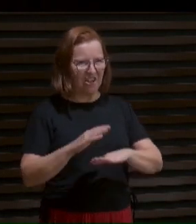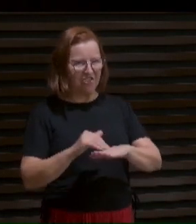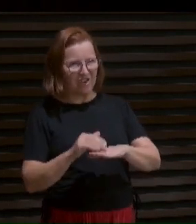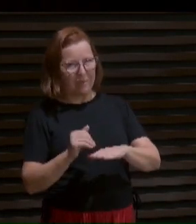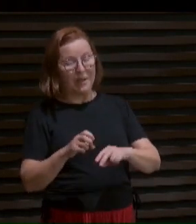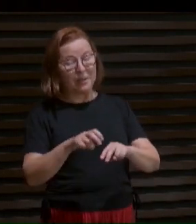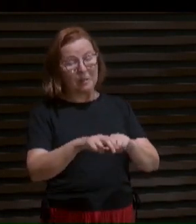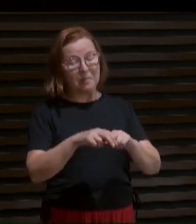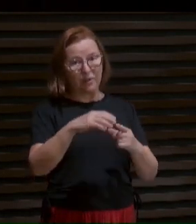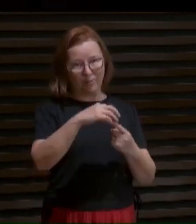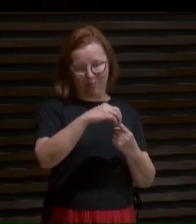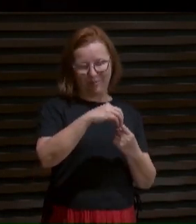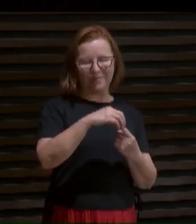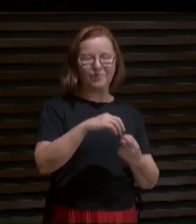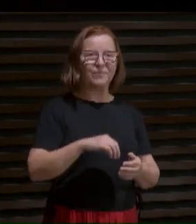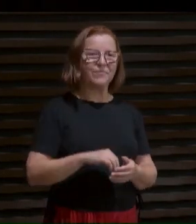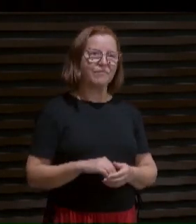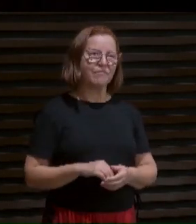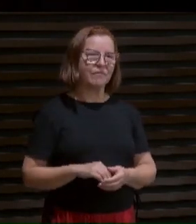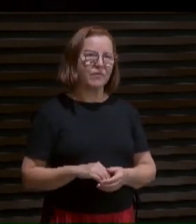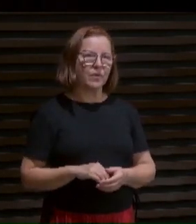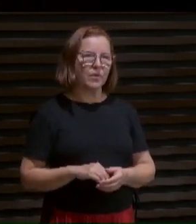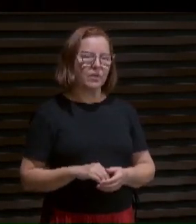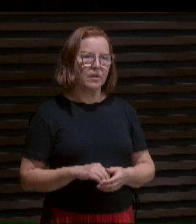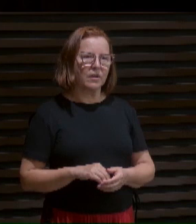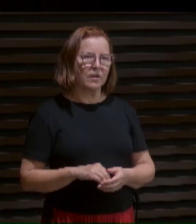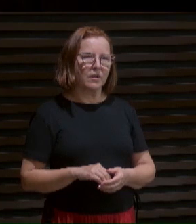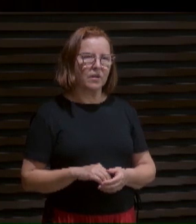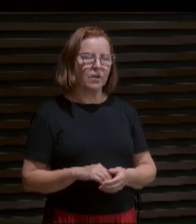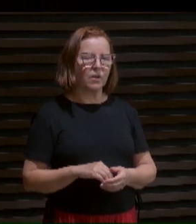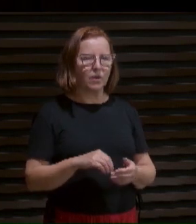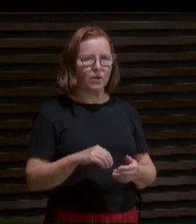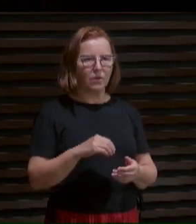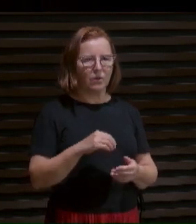Sem meias palavras, o homem foi direto ao assunto.